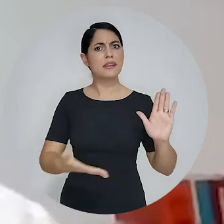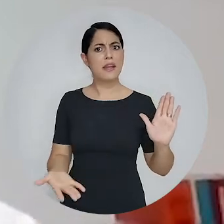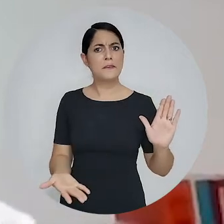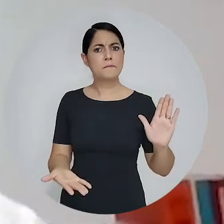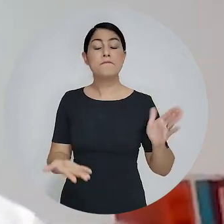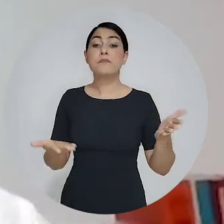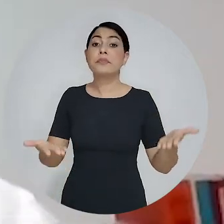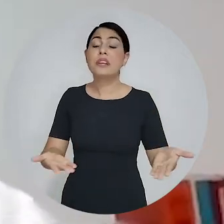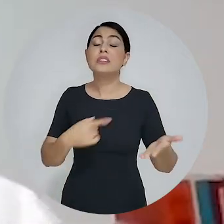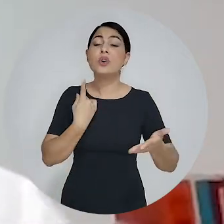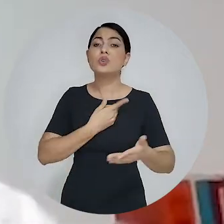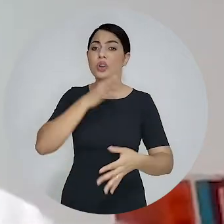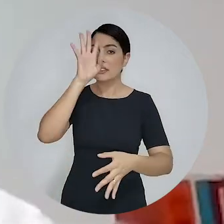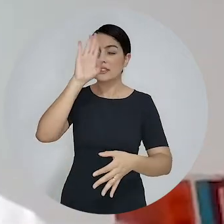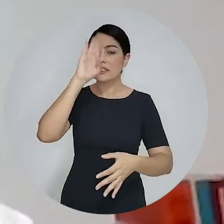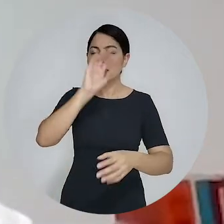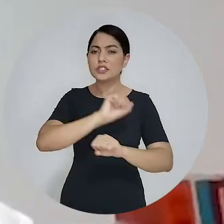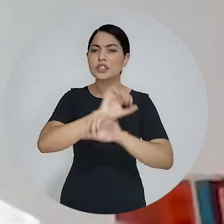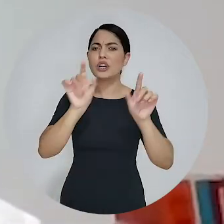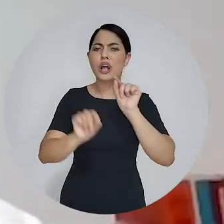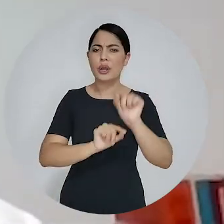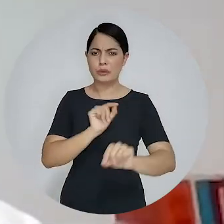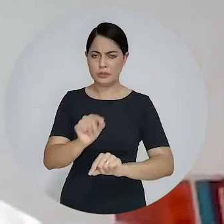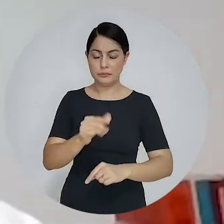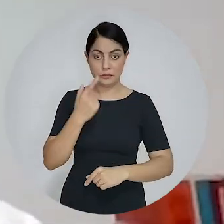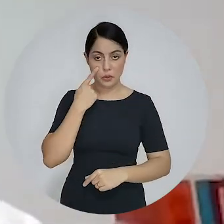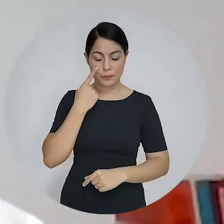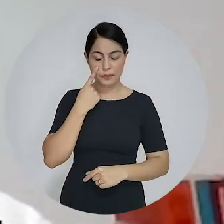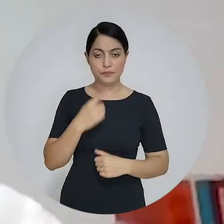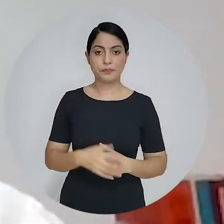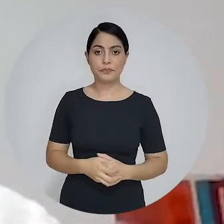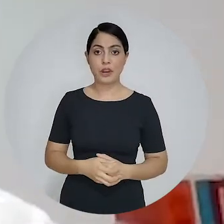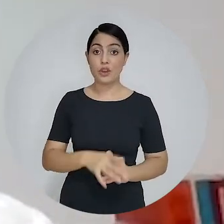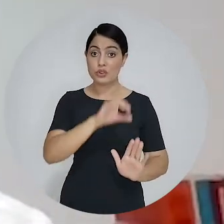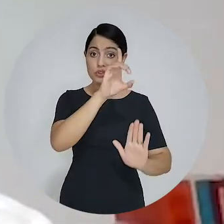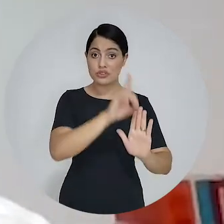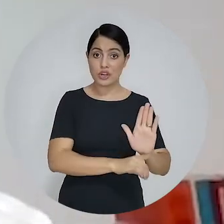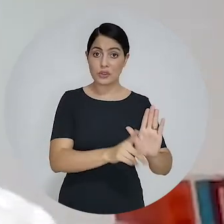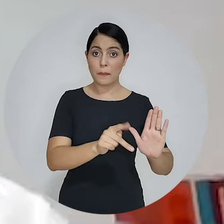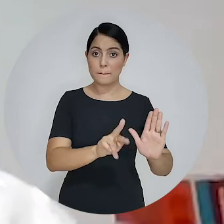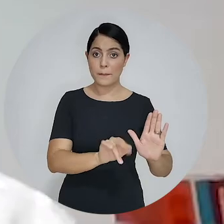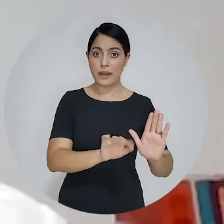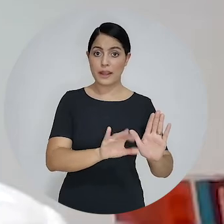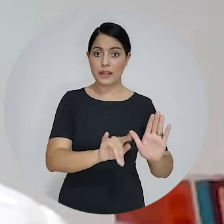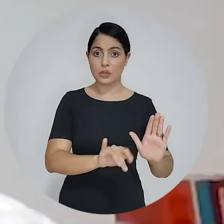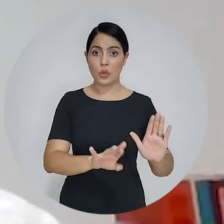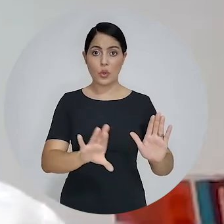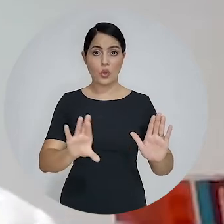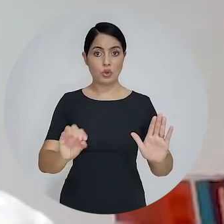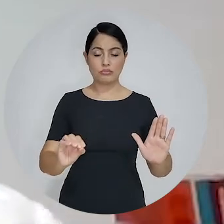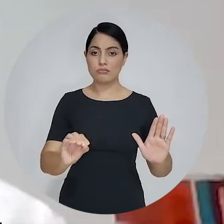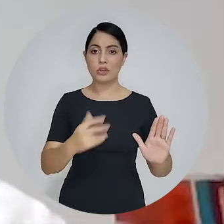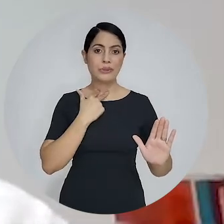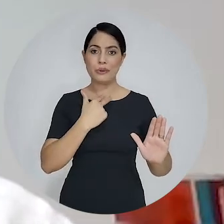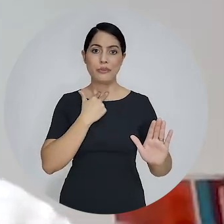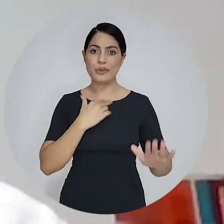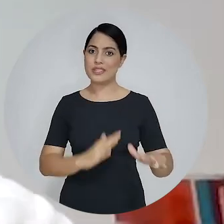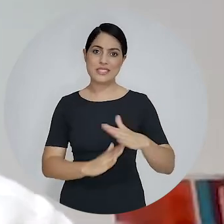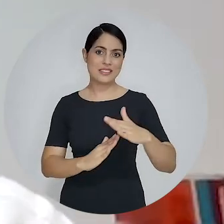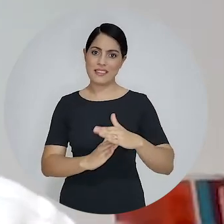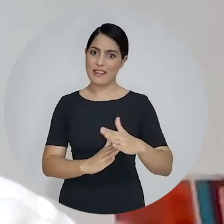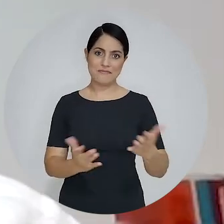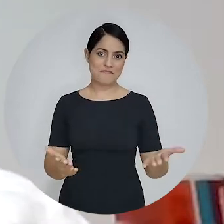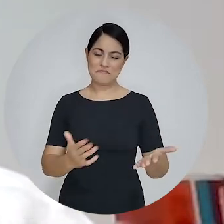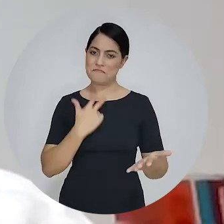Portanto, na verdade, o que nós entendemos é que os precatórios nem poderiam estar sujeitos ao teto de